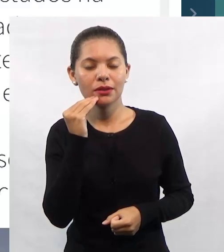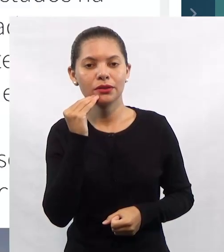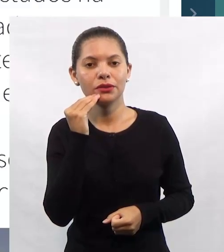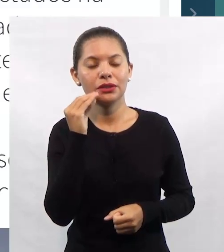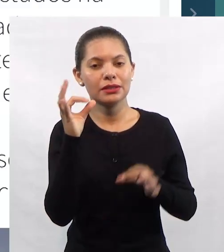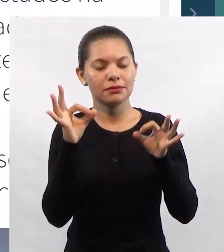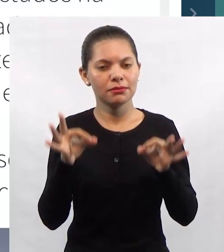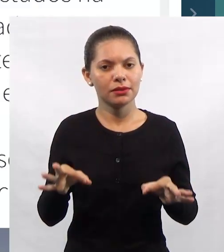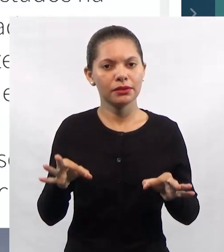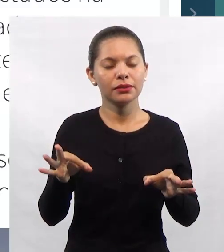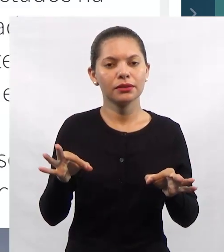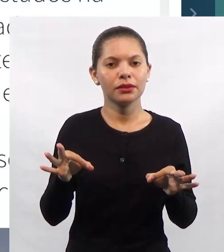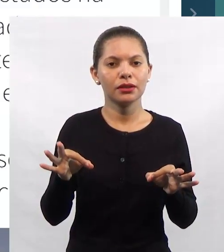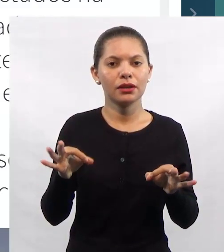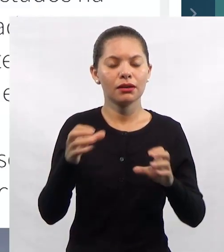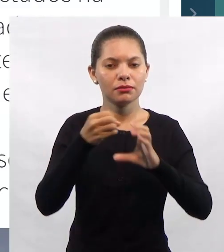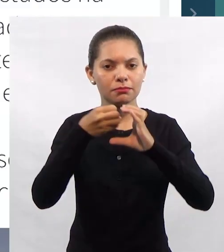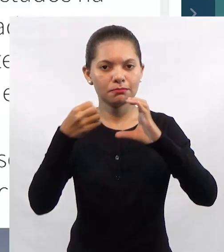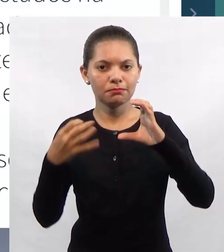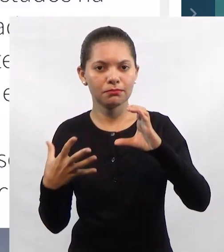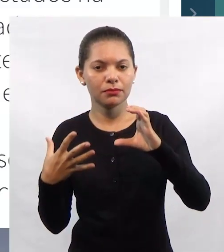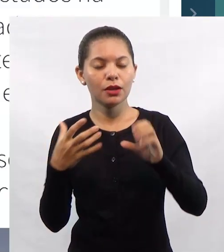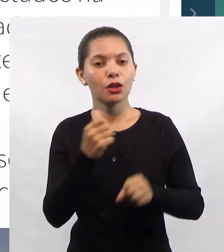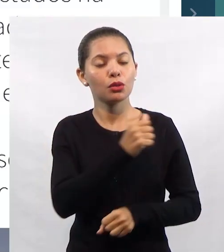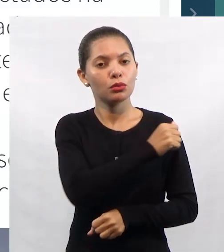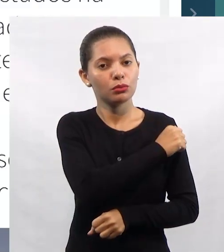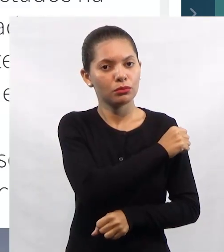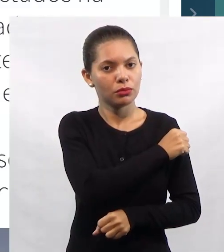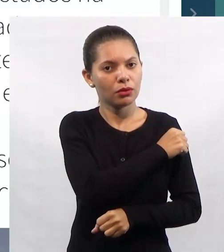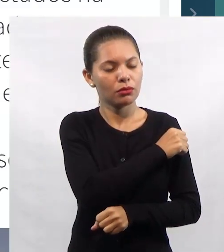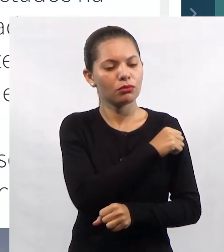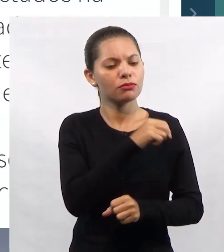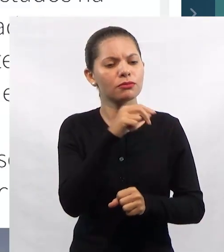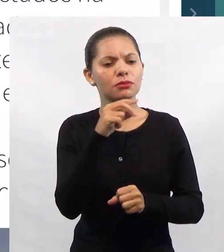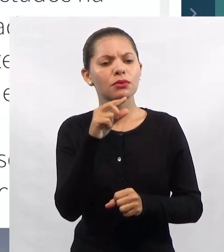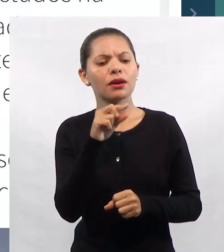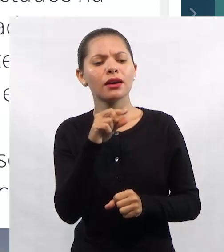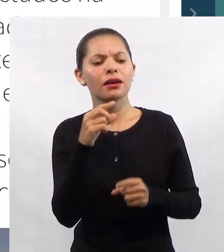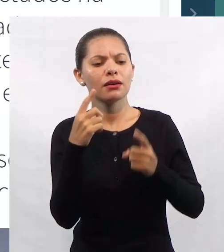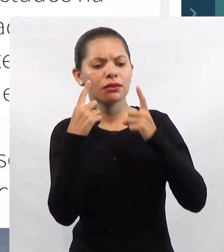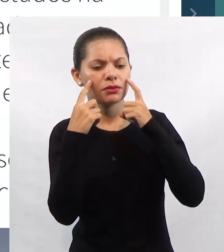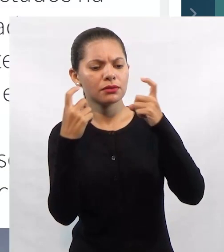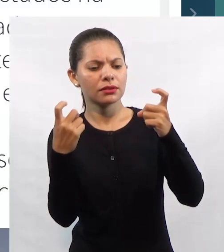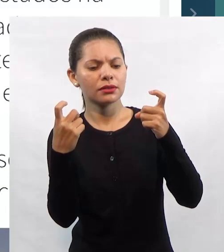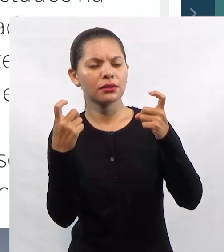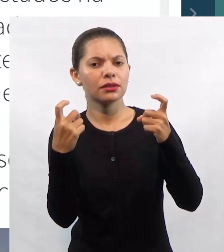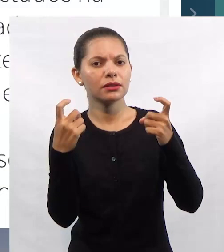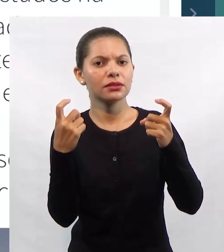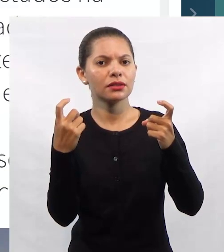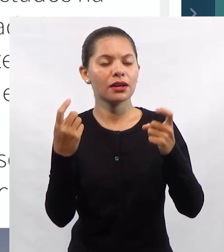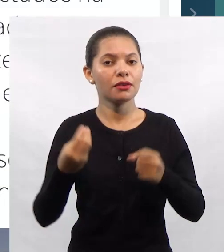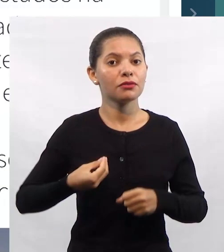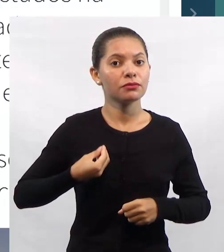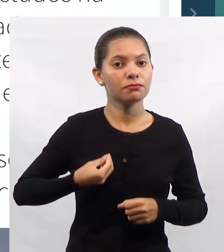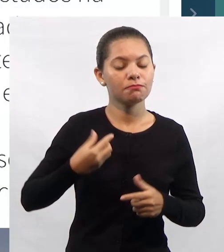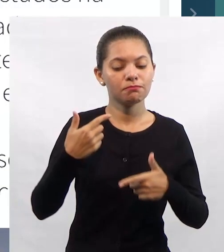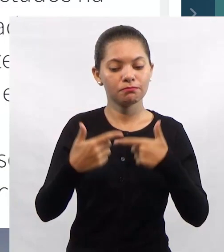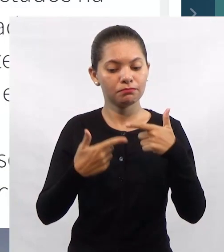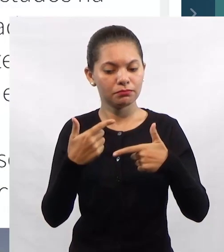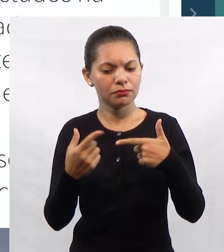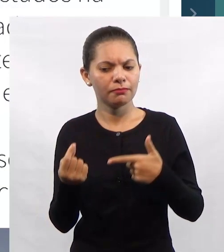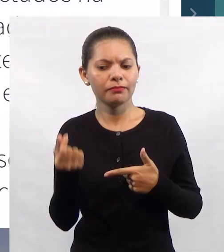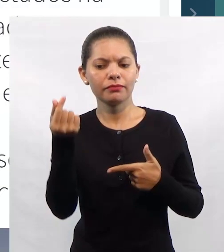apropriadas, consideradas as características do alunado, seus interesses, condições de vida e de